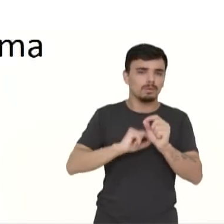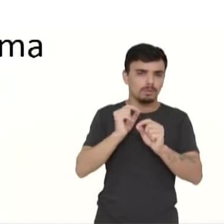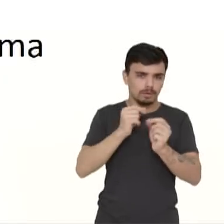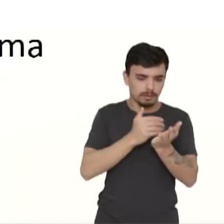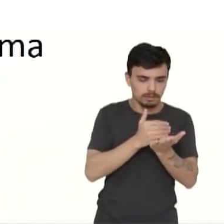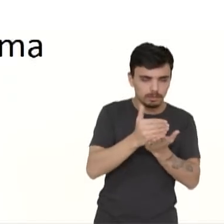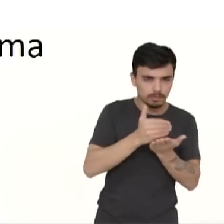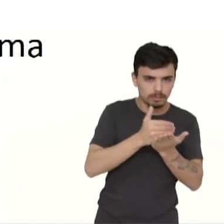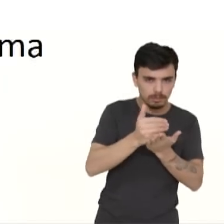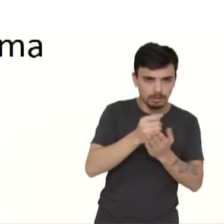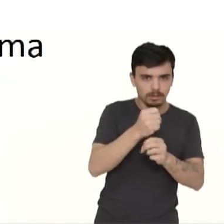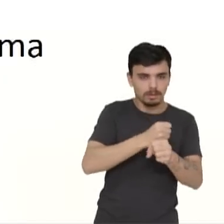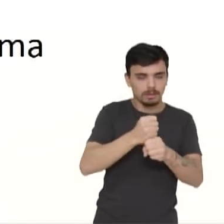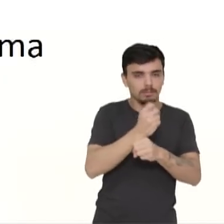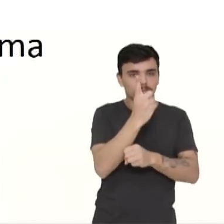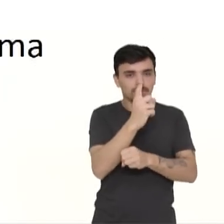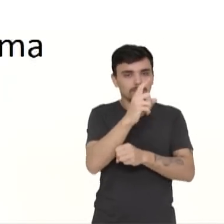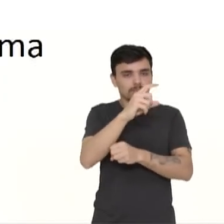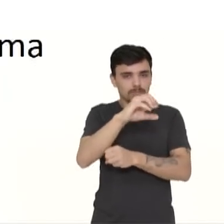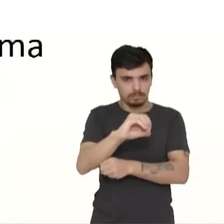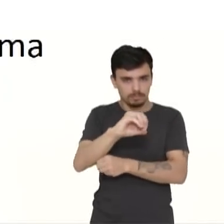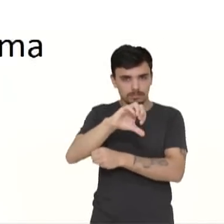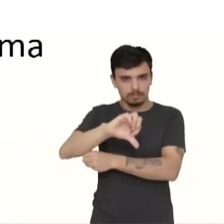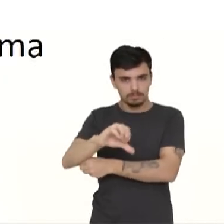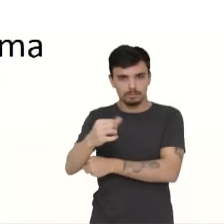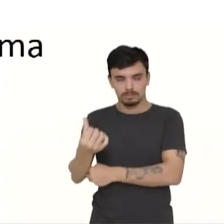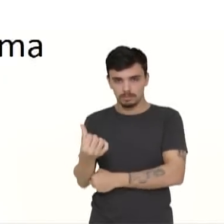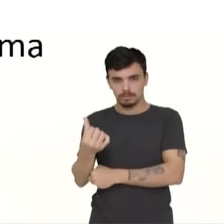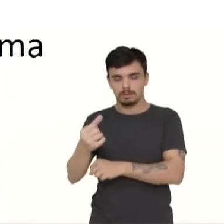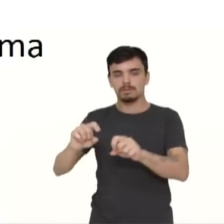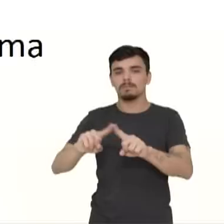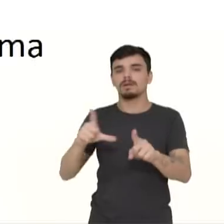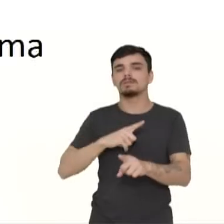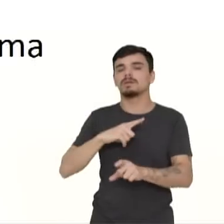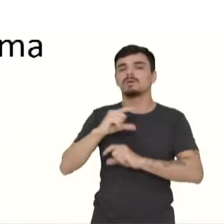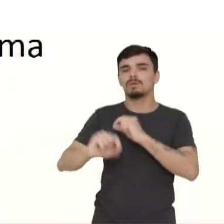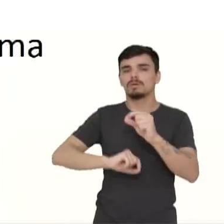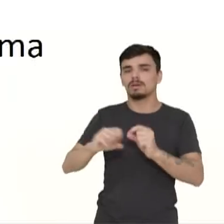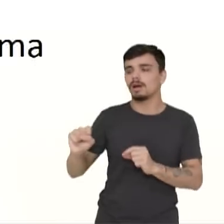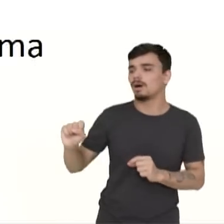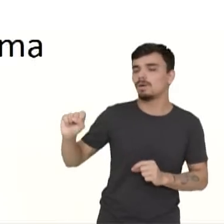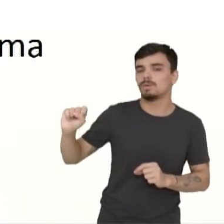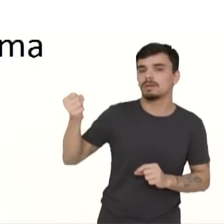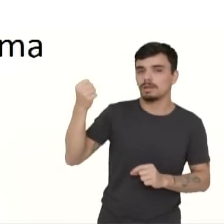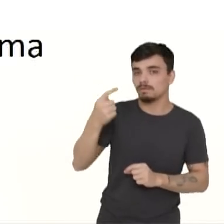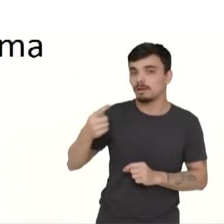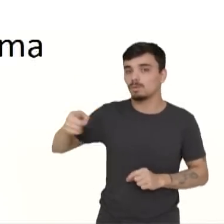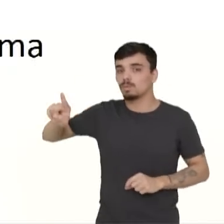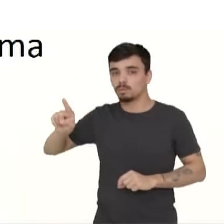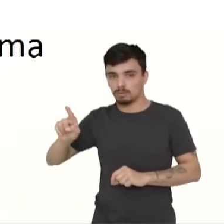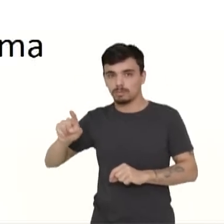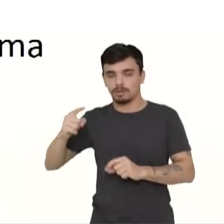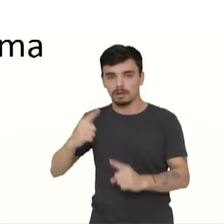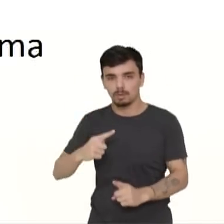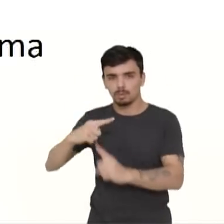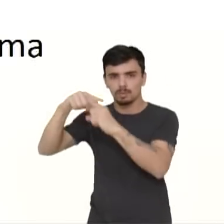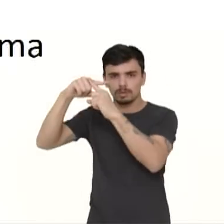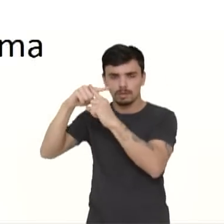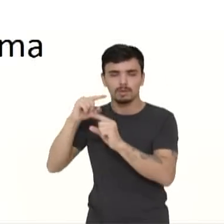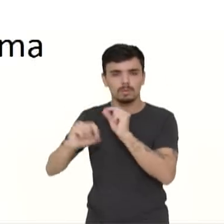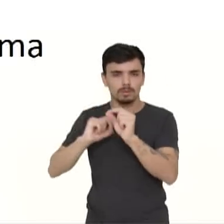de 1096 e nós vamos ter a nossa 8ª cruzada, a última cruzada, ocorrendo no ano de